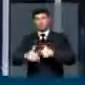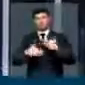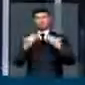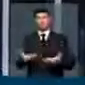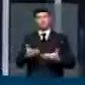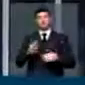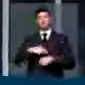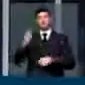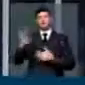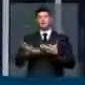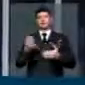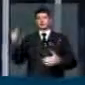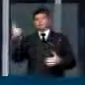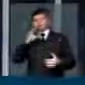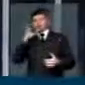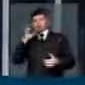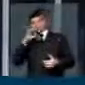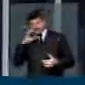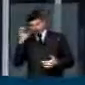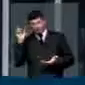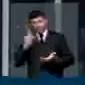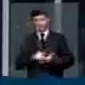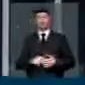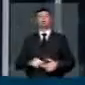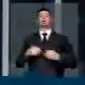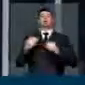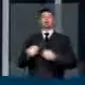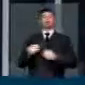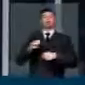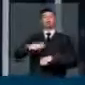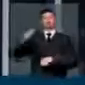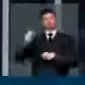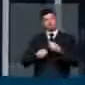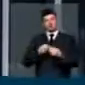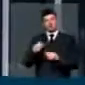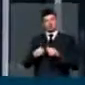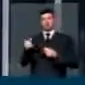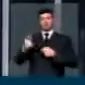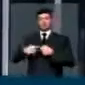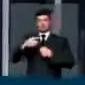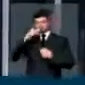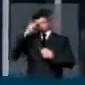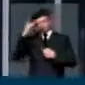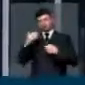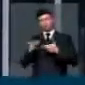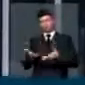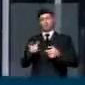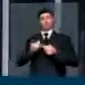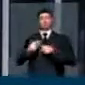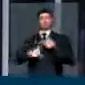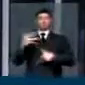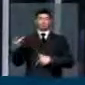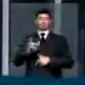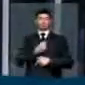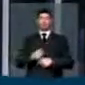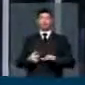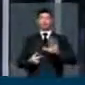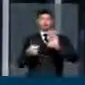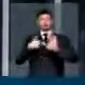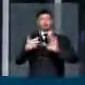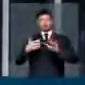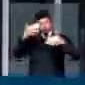de maneira mais rápida, célere, dando condições para os nossos munícipes fazerem aí um grande trabalho. Eu queria